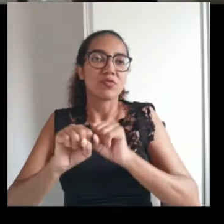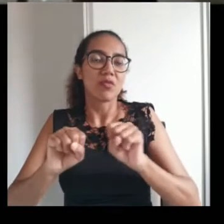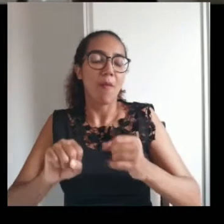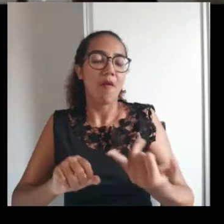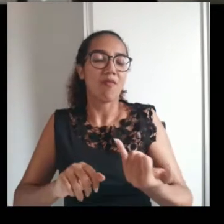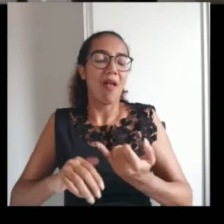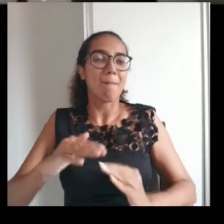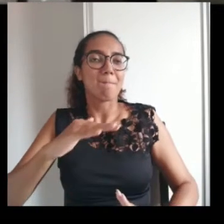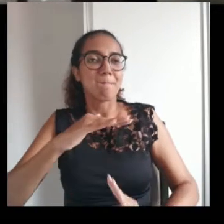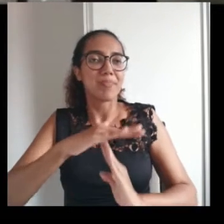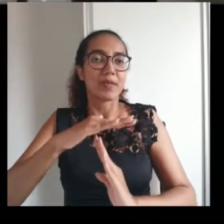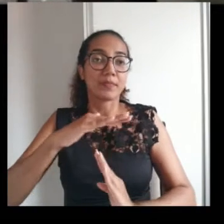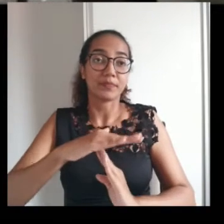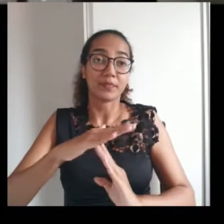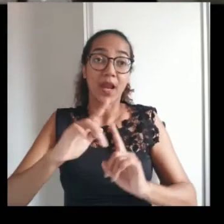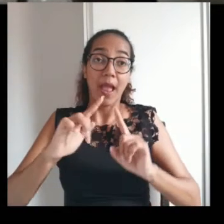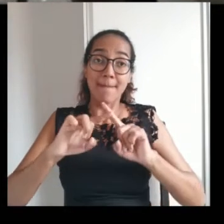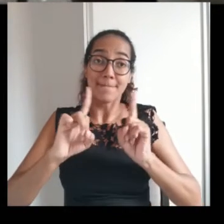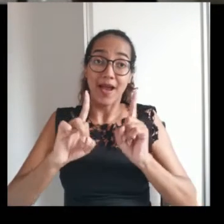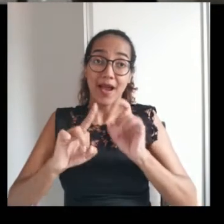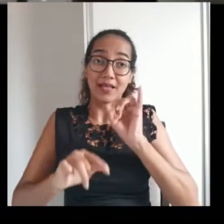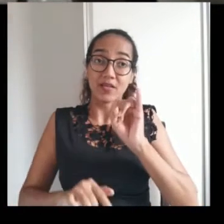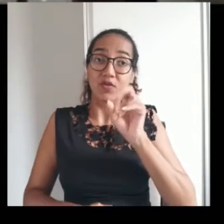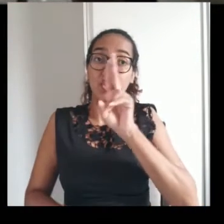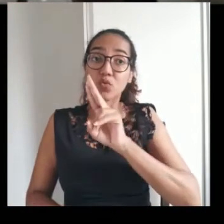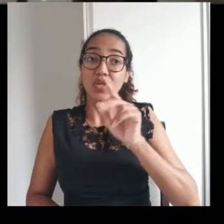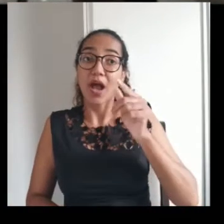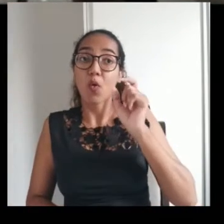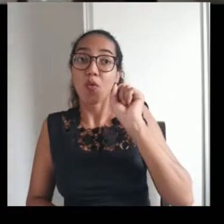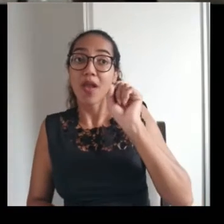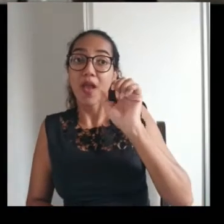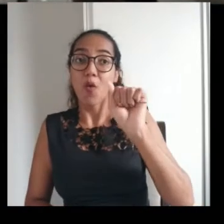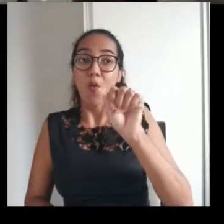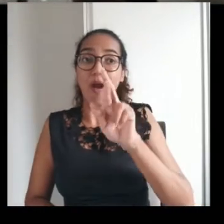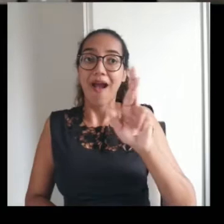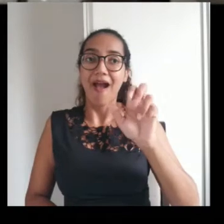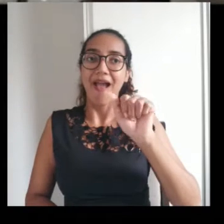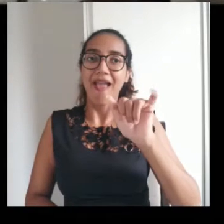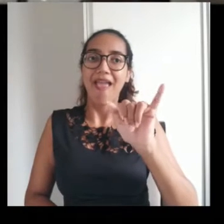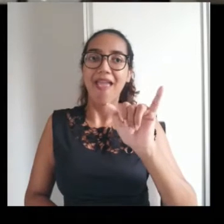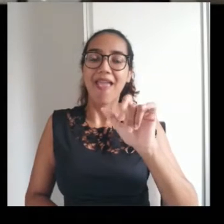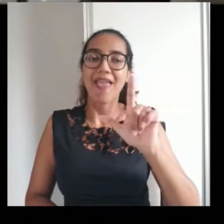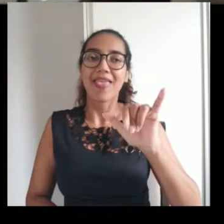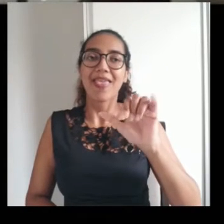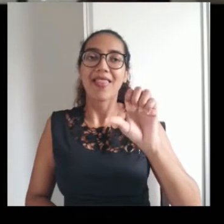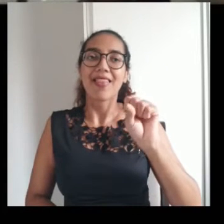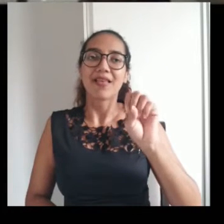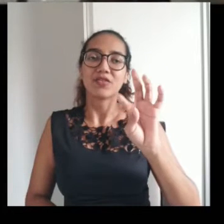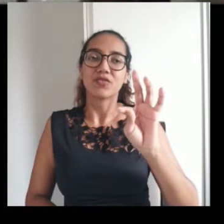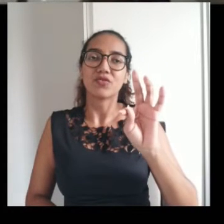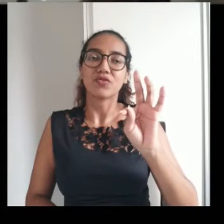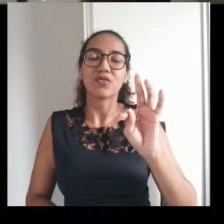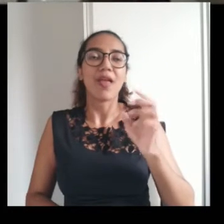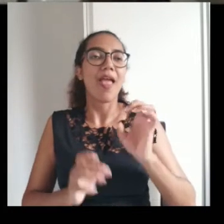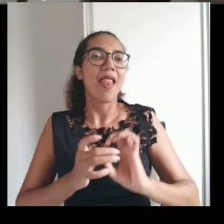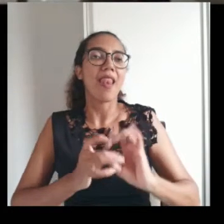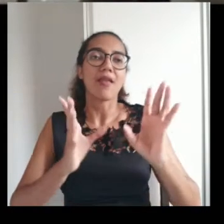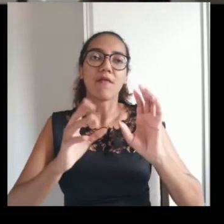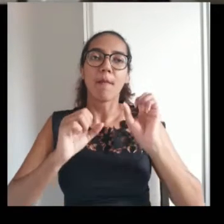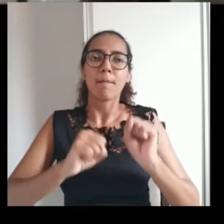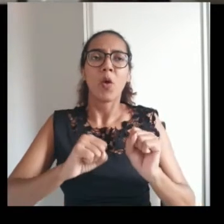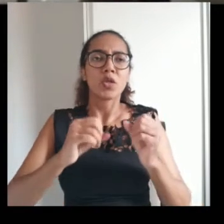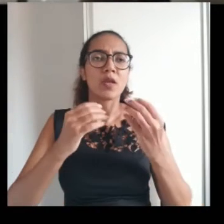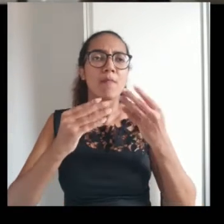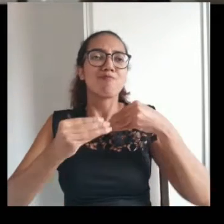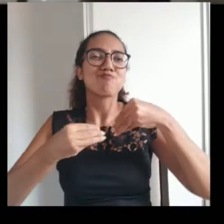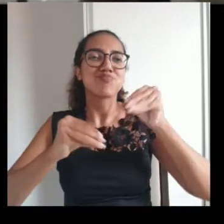array list, isso não é preciso, tá bom? Bom, voltando aqui para o nosso objeto, alguém não entendeu esse